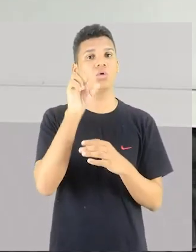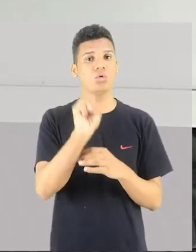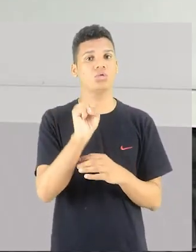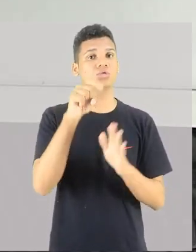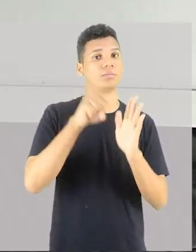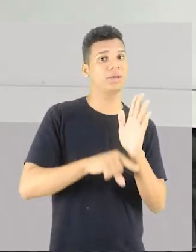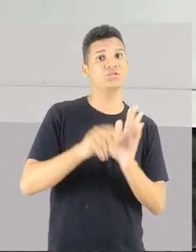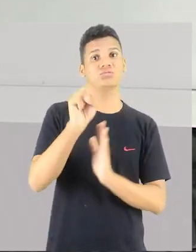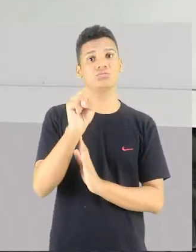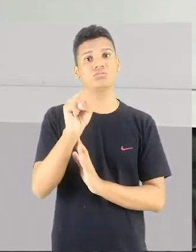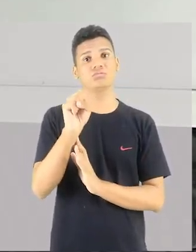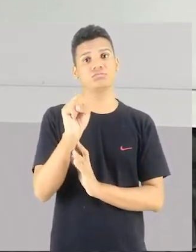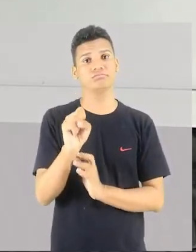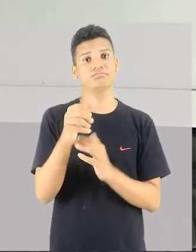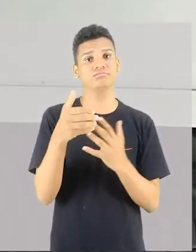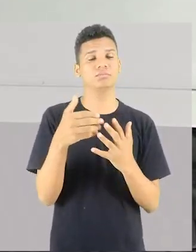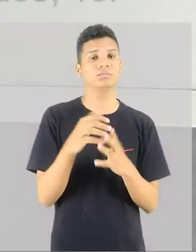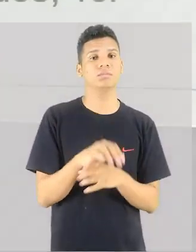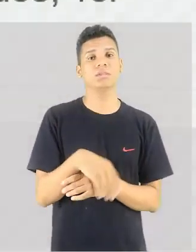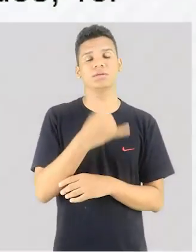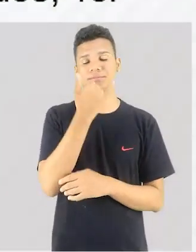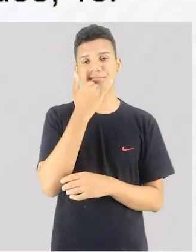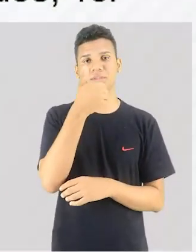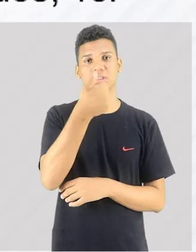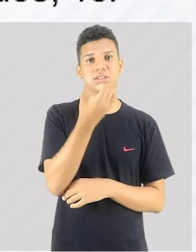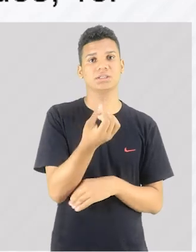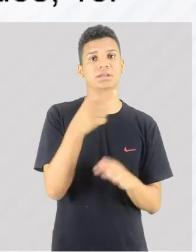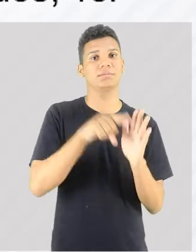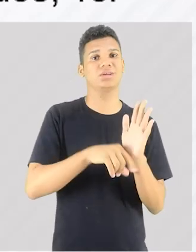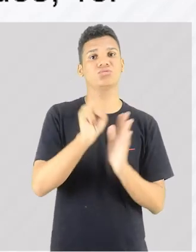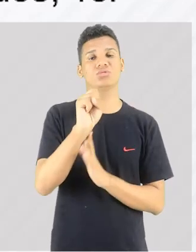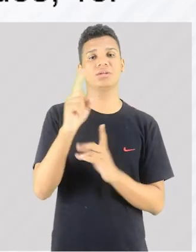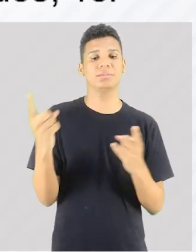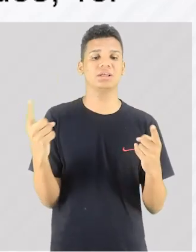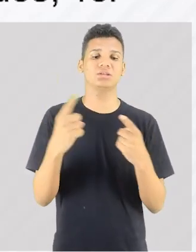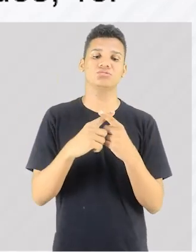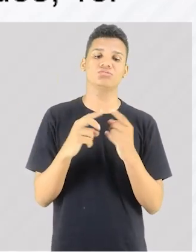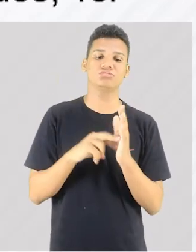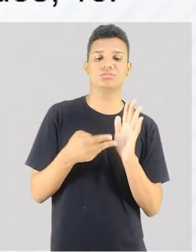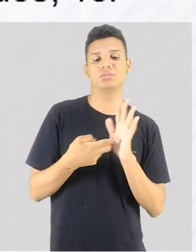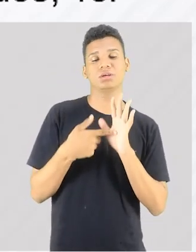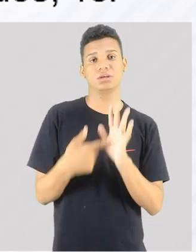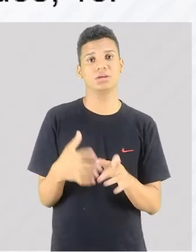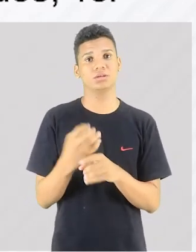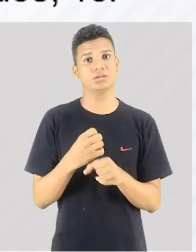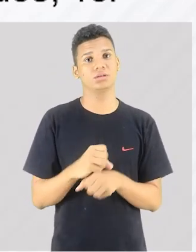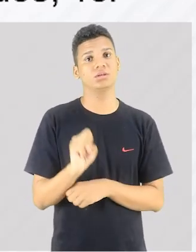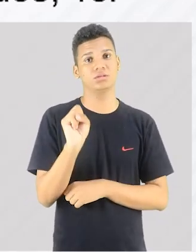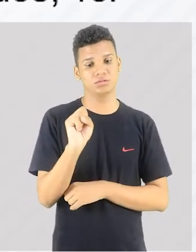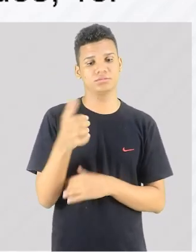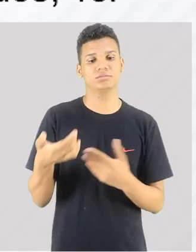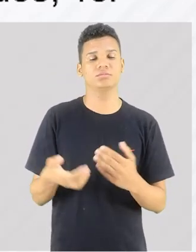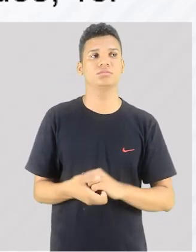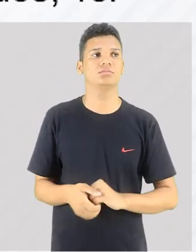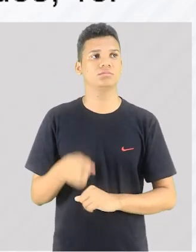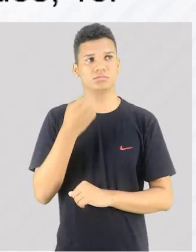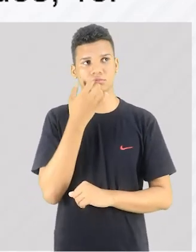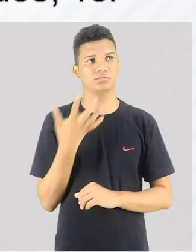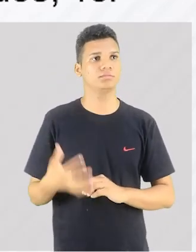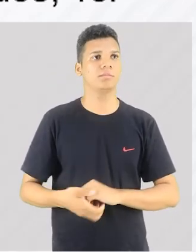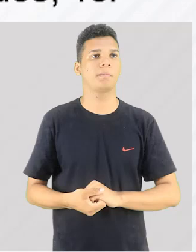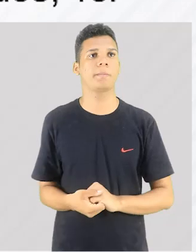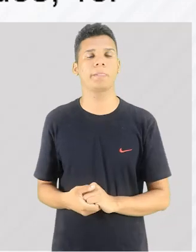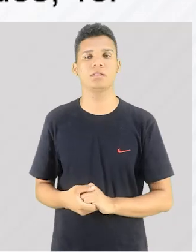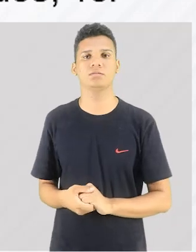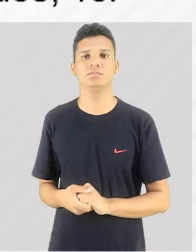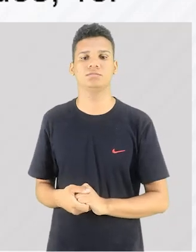nossa questão é aqui a letra A beleza turminha questão muito boa de área de cculo